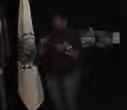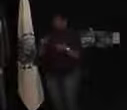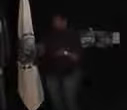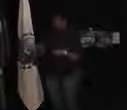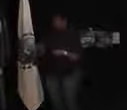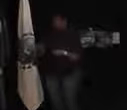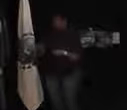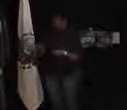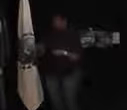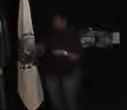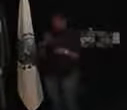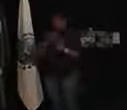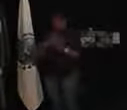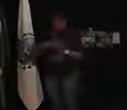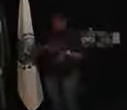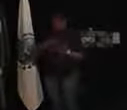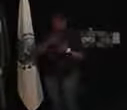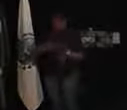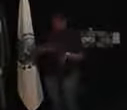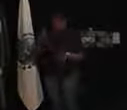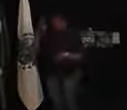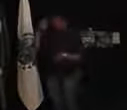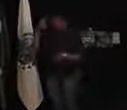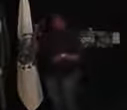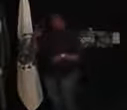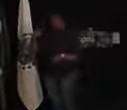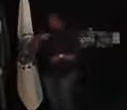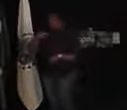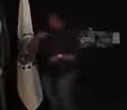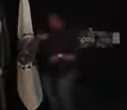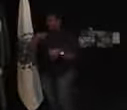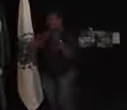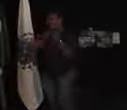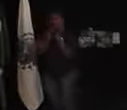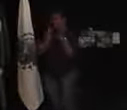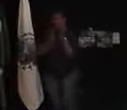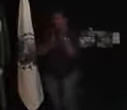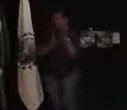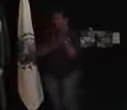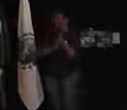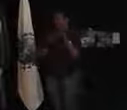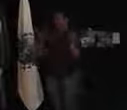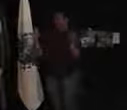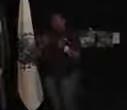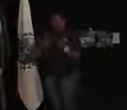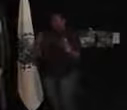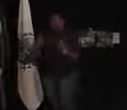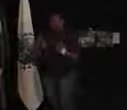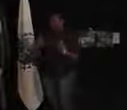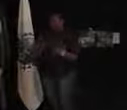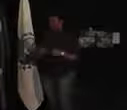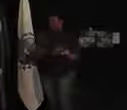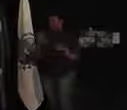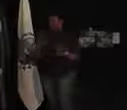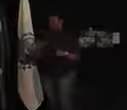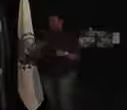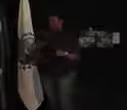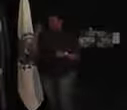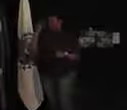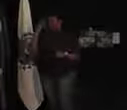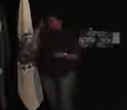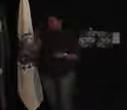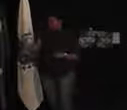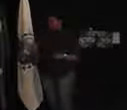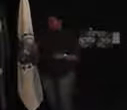autorregular, ele começa a se reconstruir, se estruturar para atender uma determinada demanda. Mas quando ele não tem